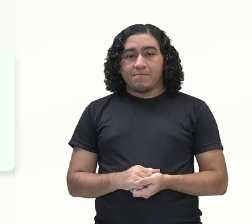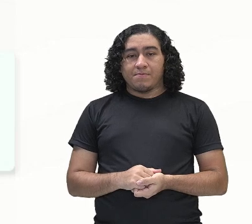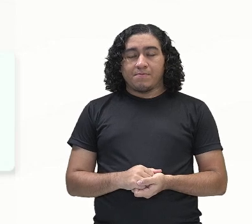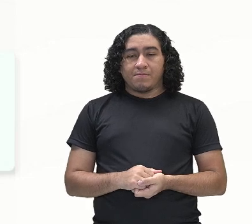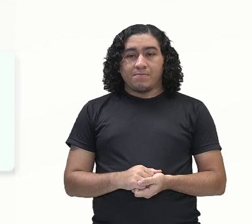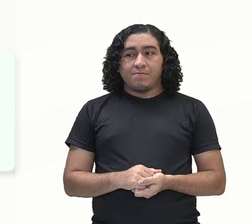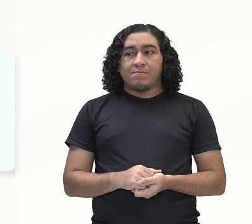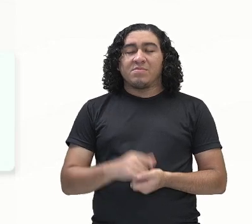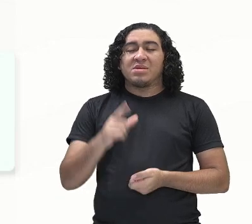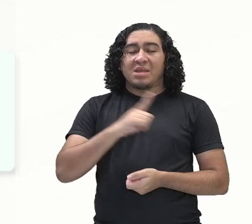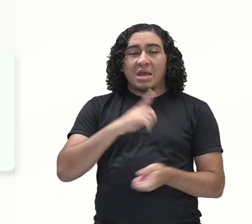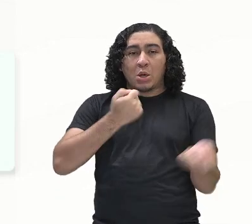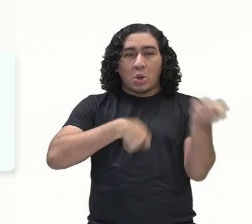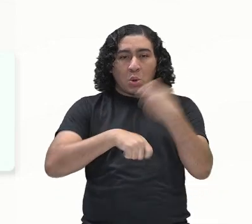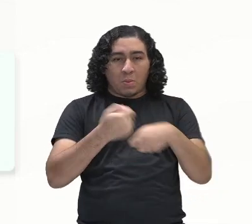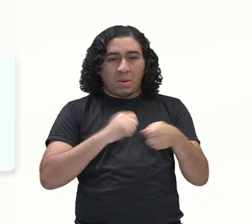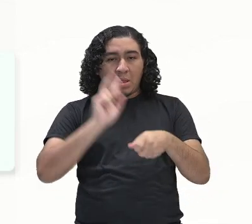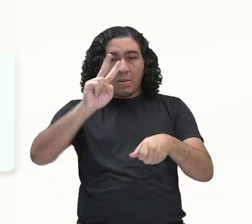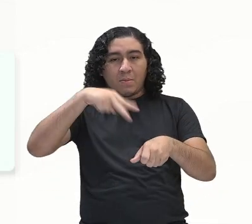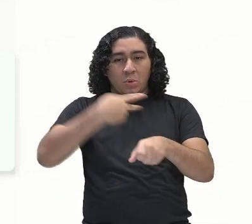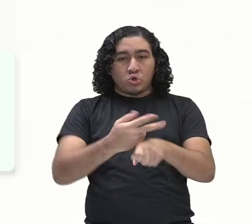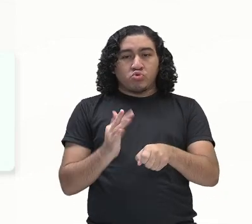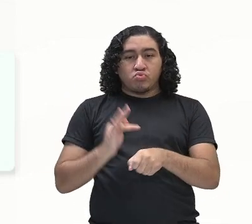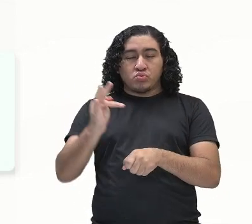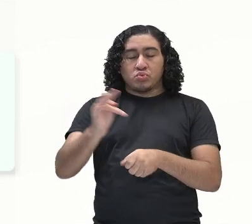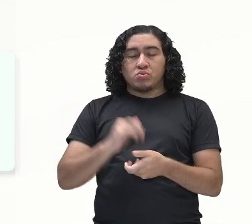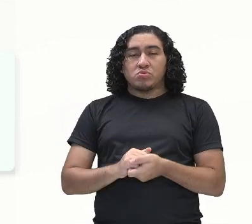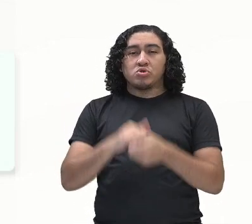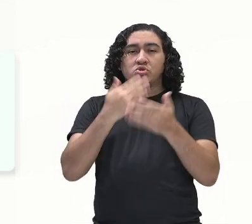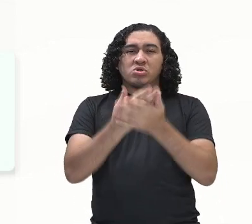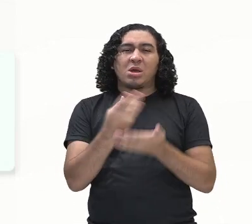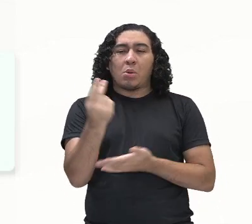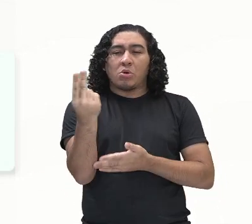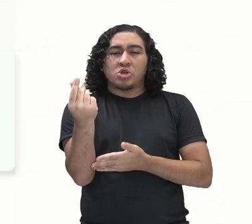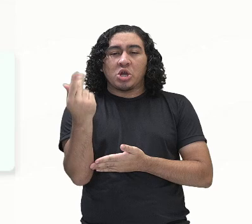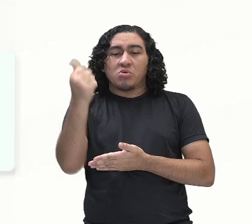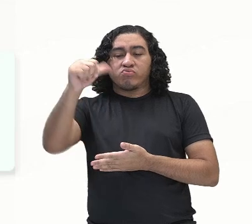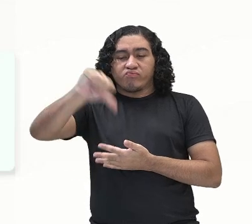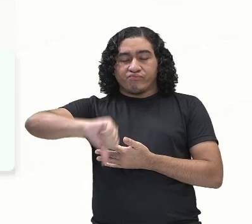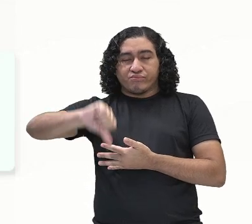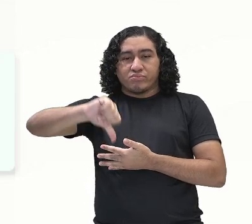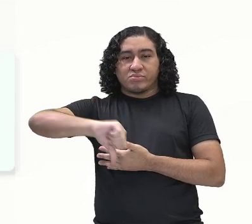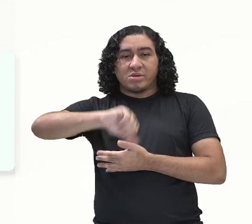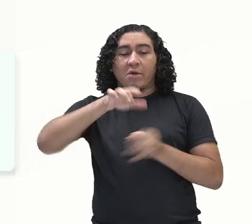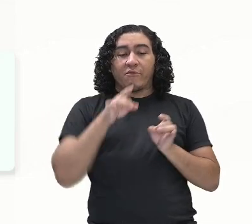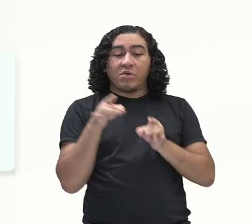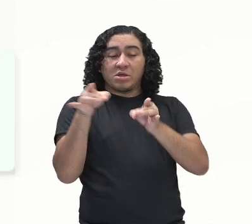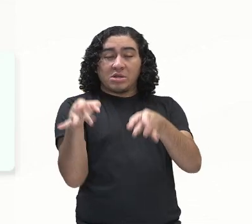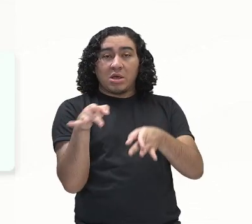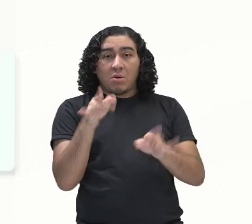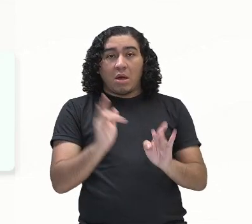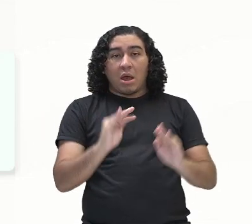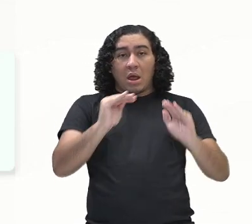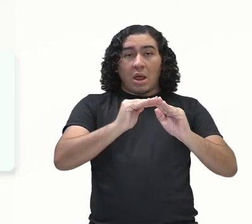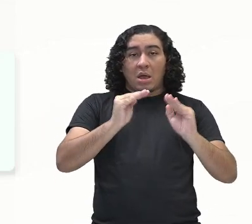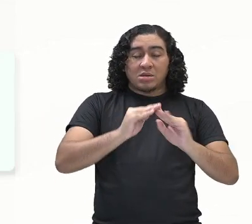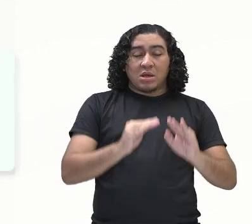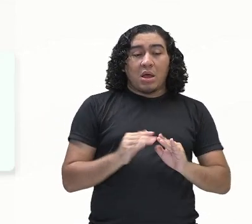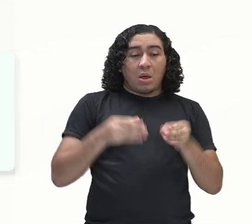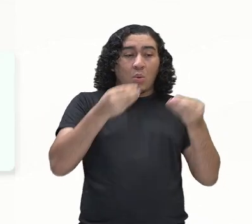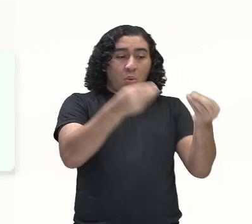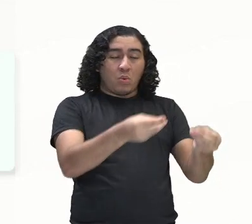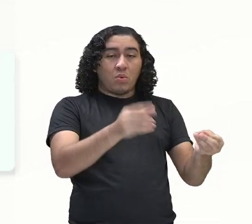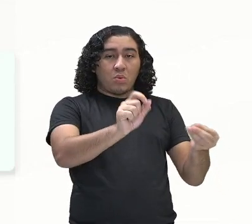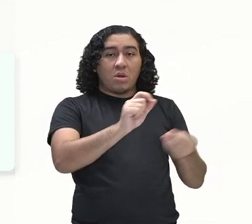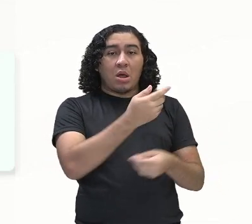estagnação da borracha mais à frente, com a queda do preço no início do século XX, ele vendeu esse casarão aqui ao